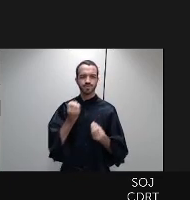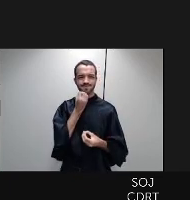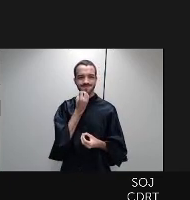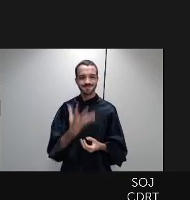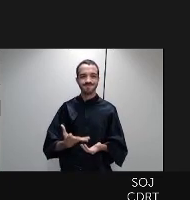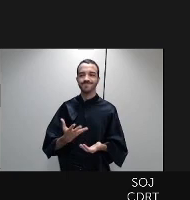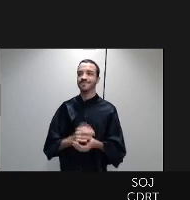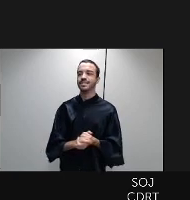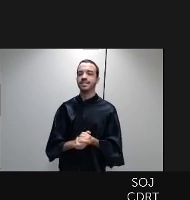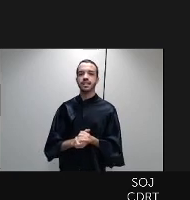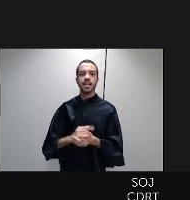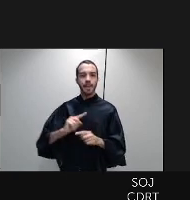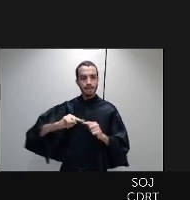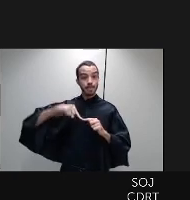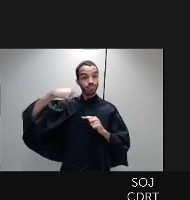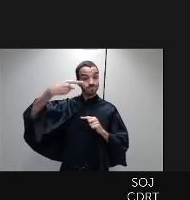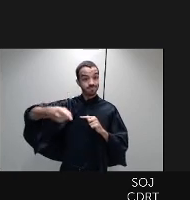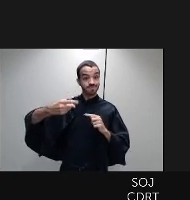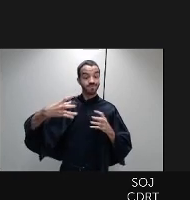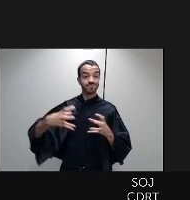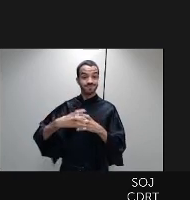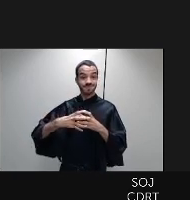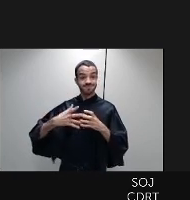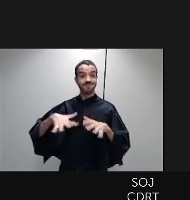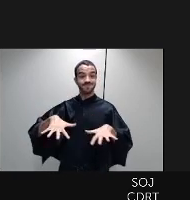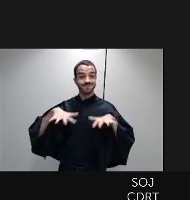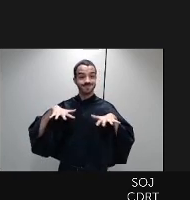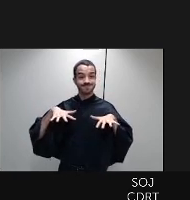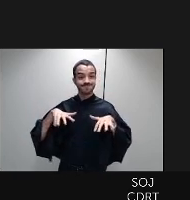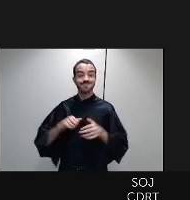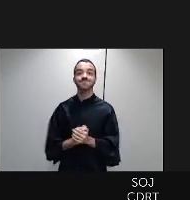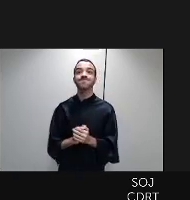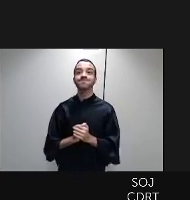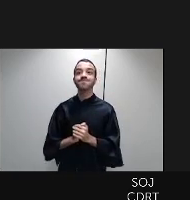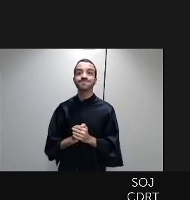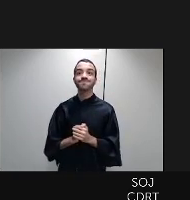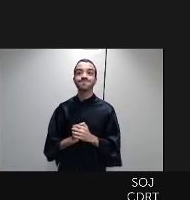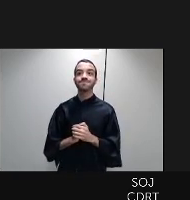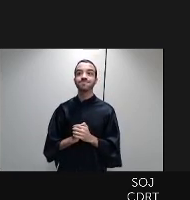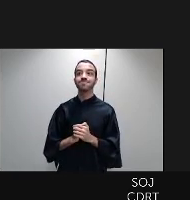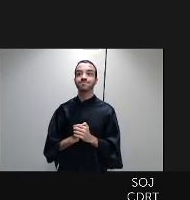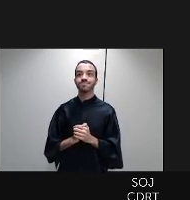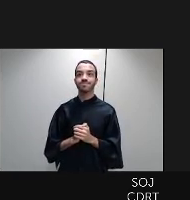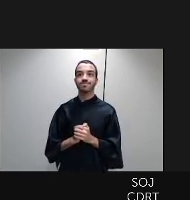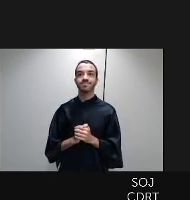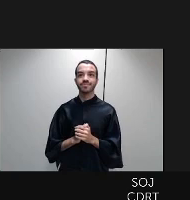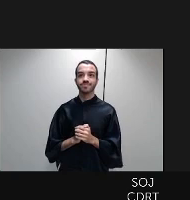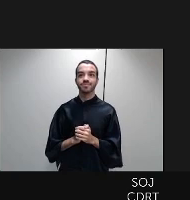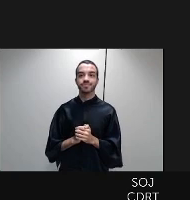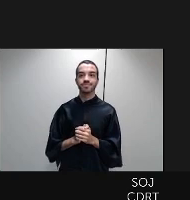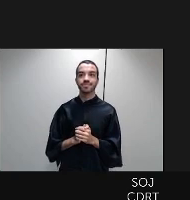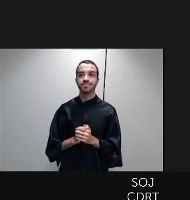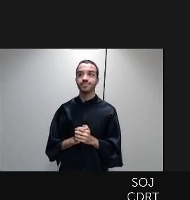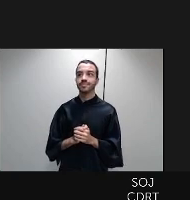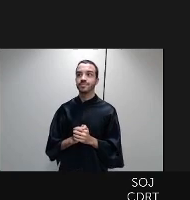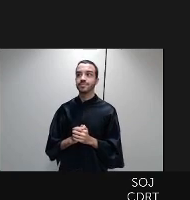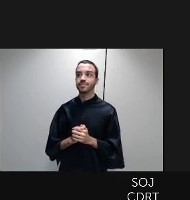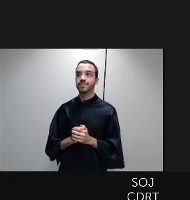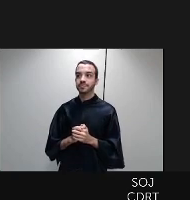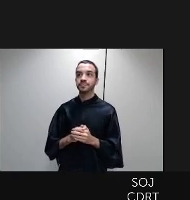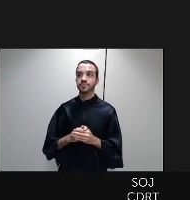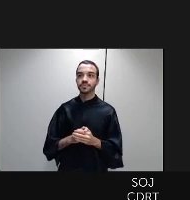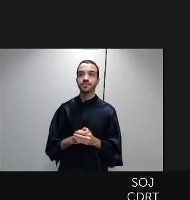próxima sessão Já aquele atrasado que você deu o número daquele período que não fizemos então No Ritmo mas mais